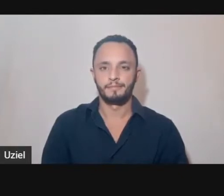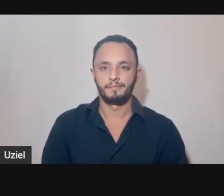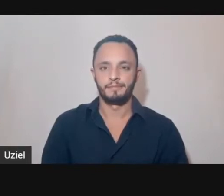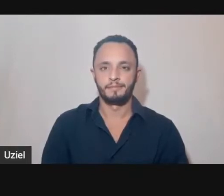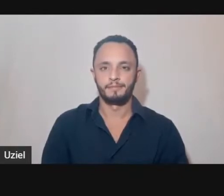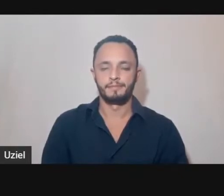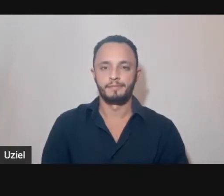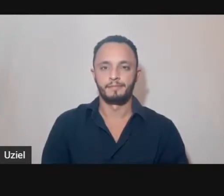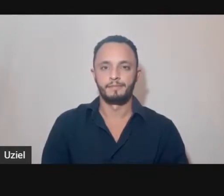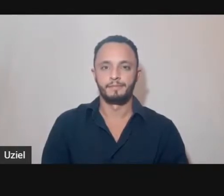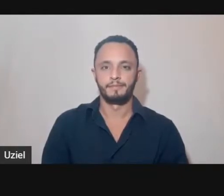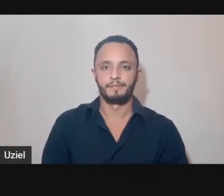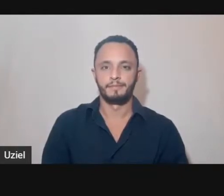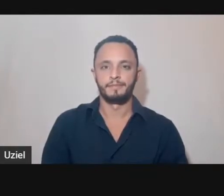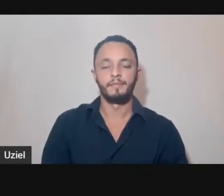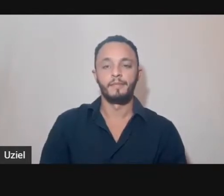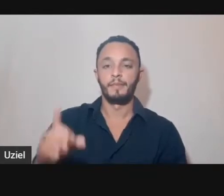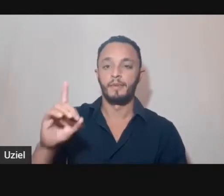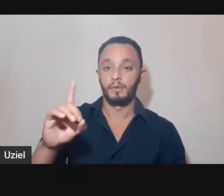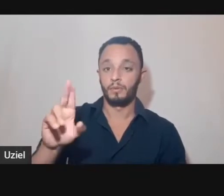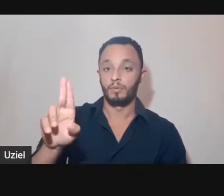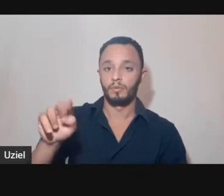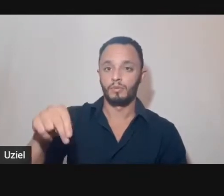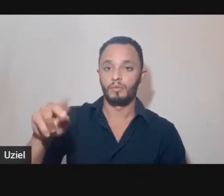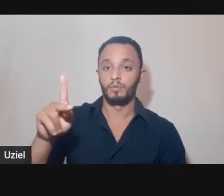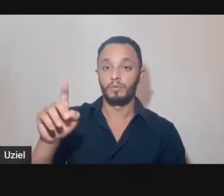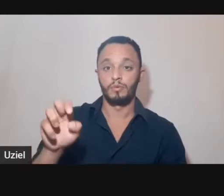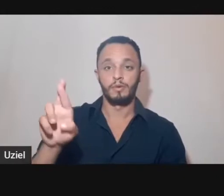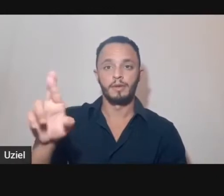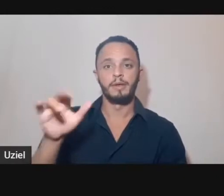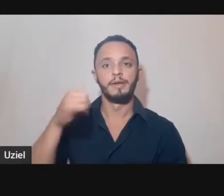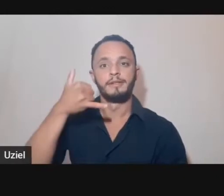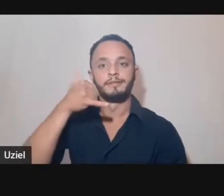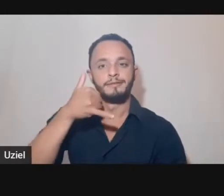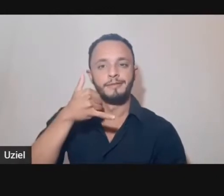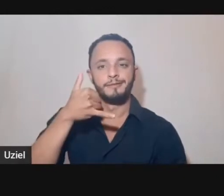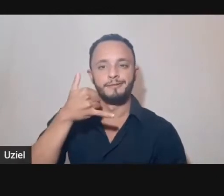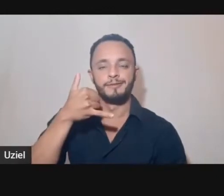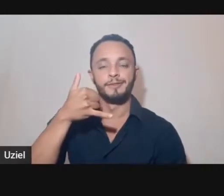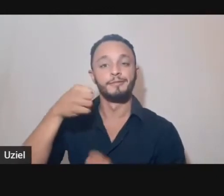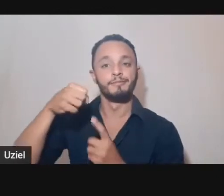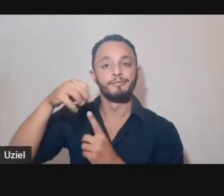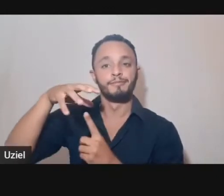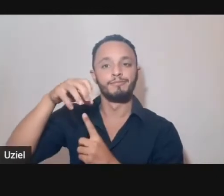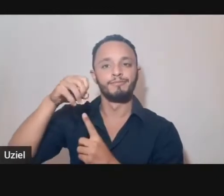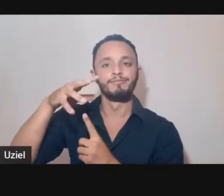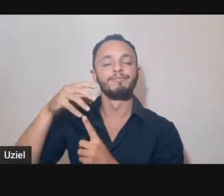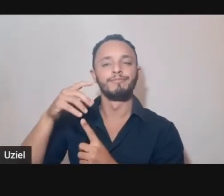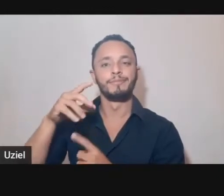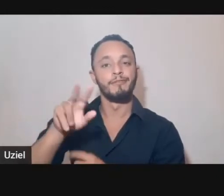Estamos com o Dunker ao telefone e ele já está voltando. Vamos ver.